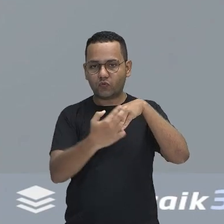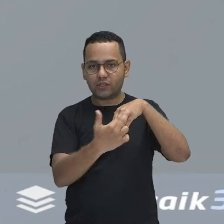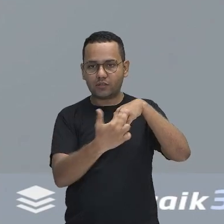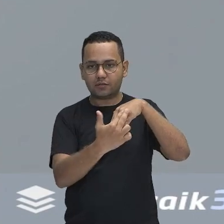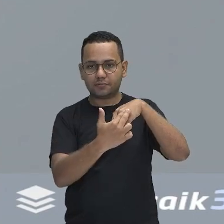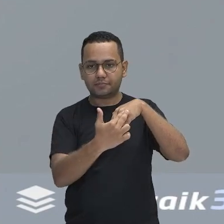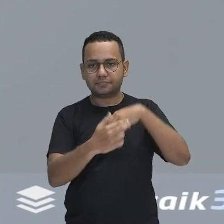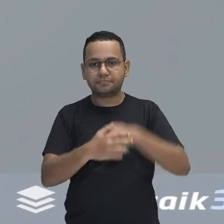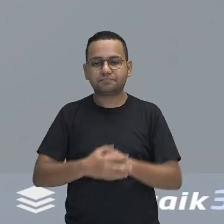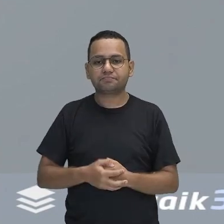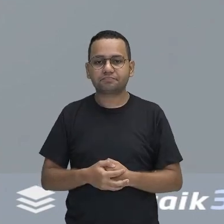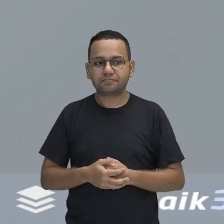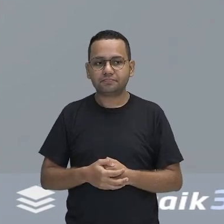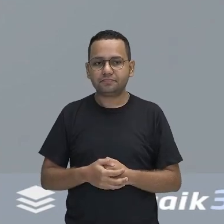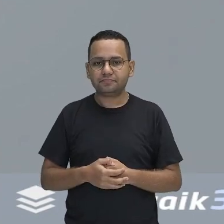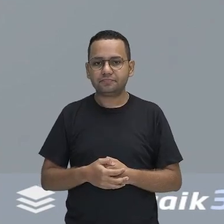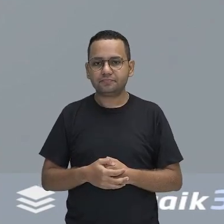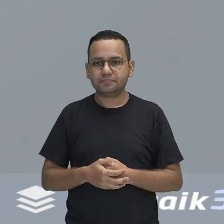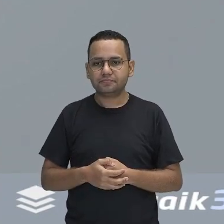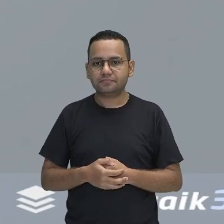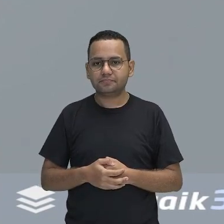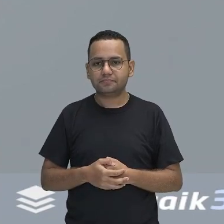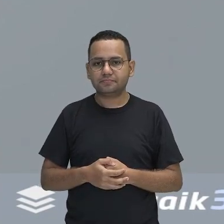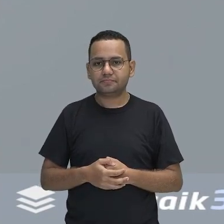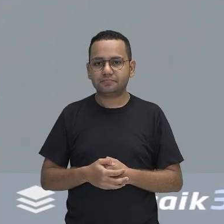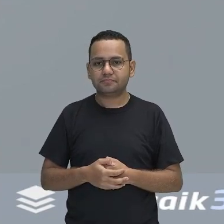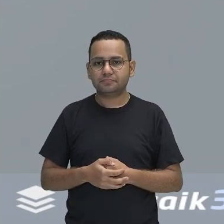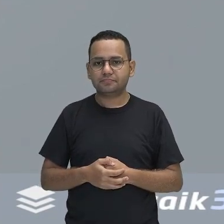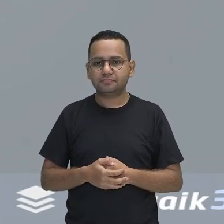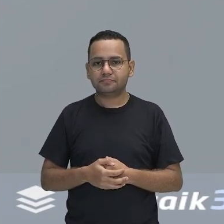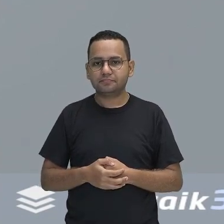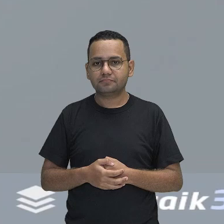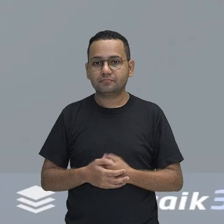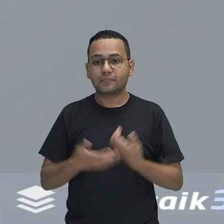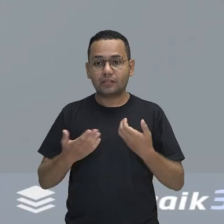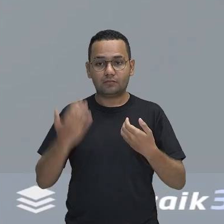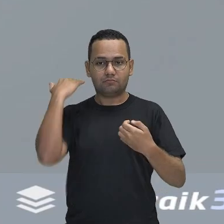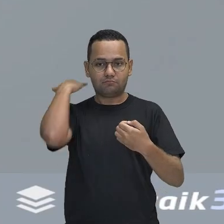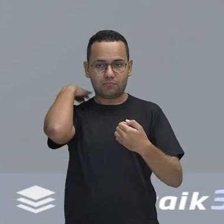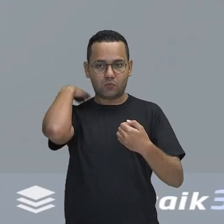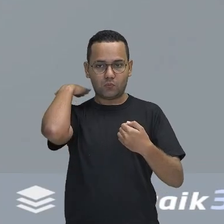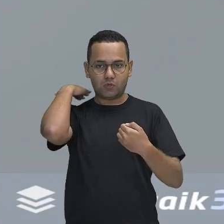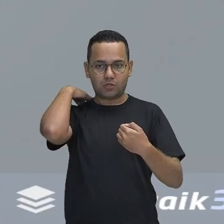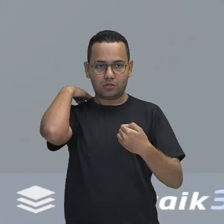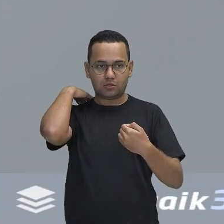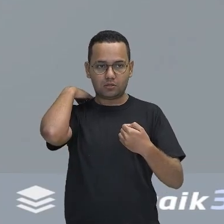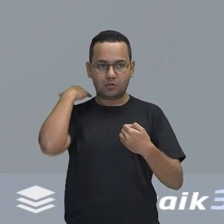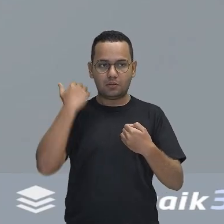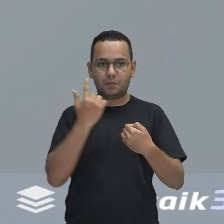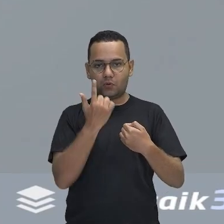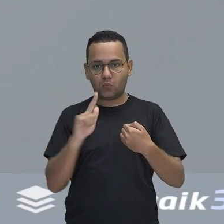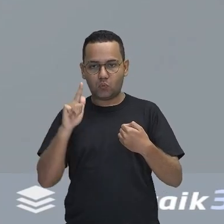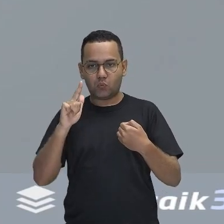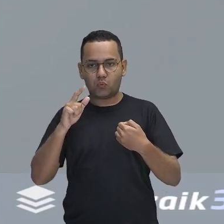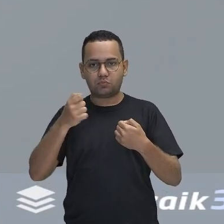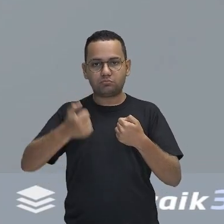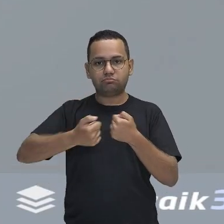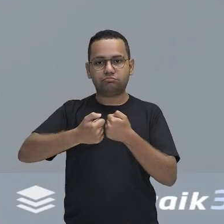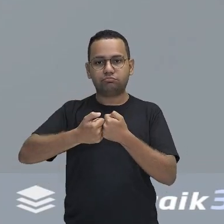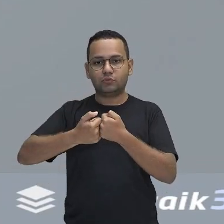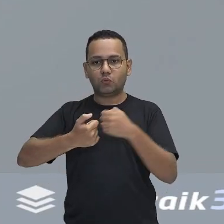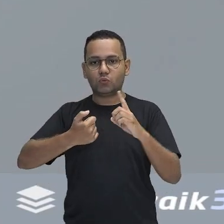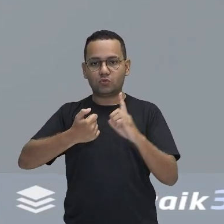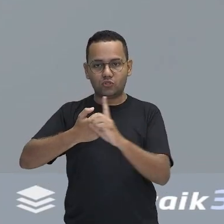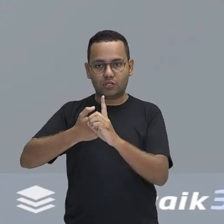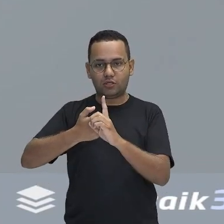E o sangue que está vindo do nosso pulmão para o átrio direito, seguindo para